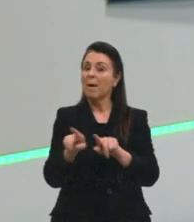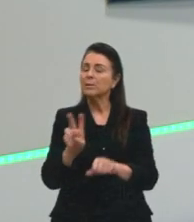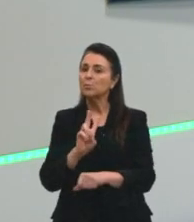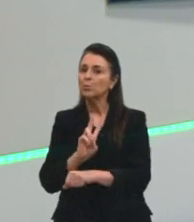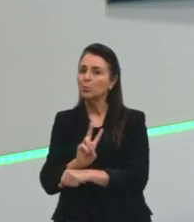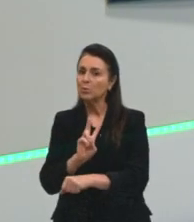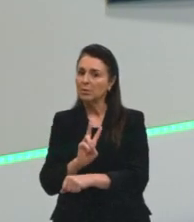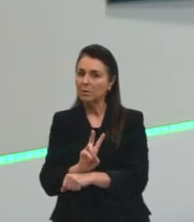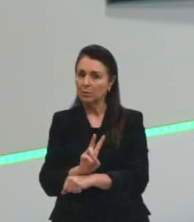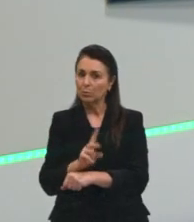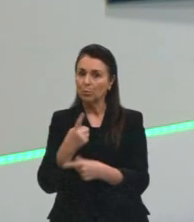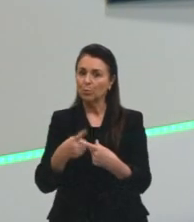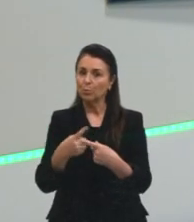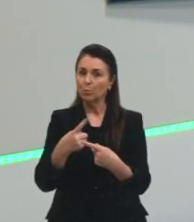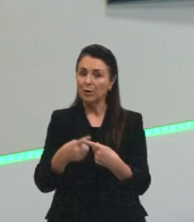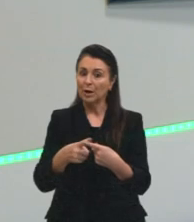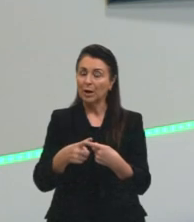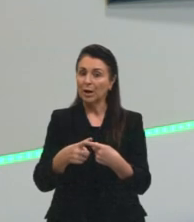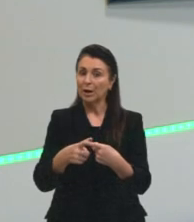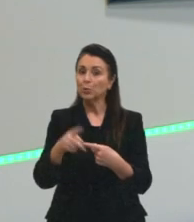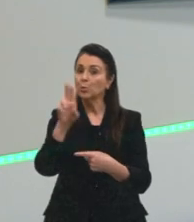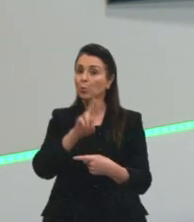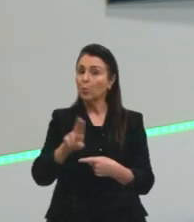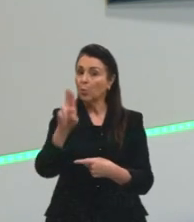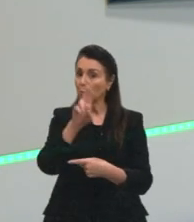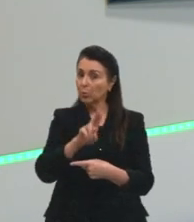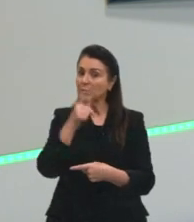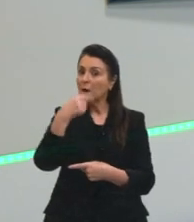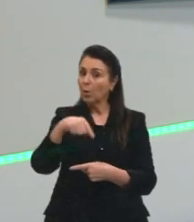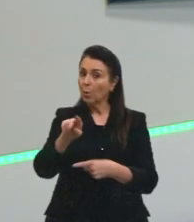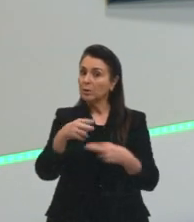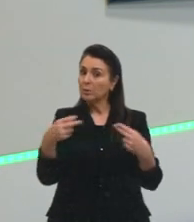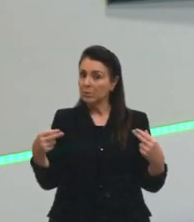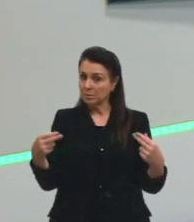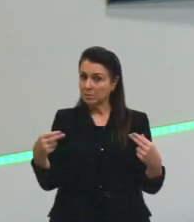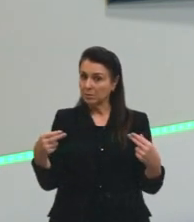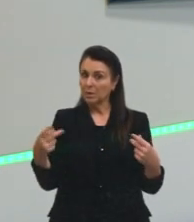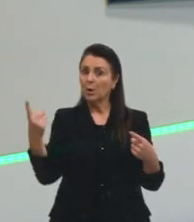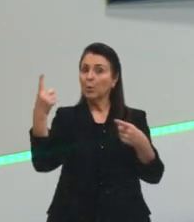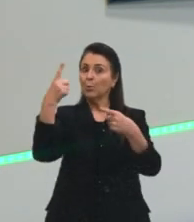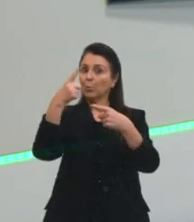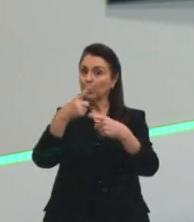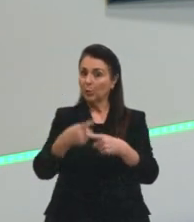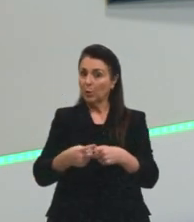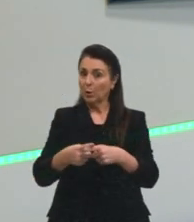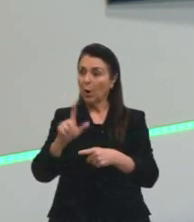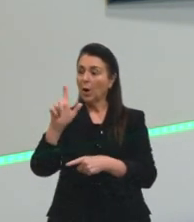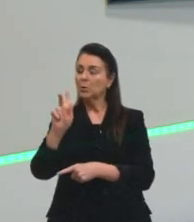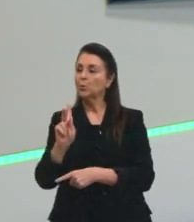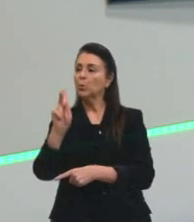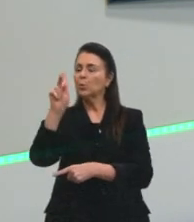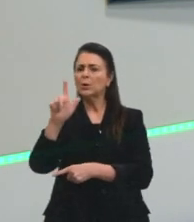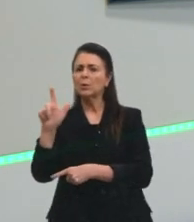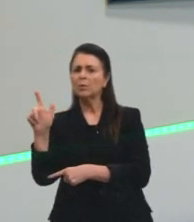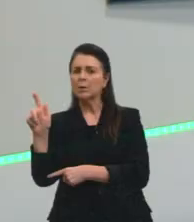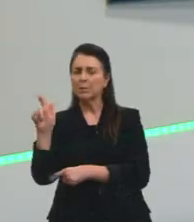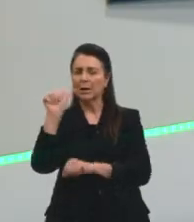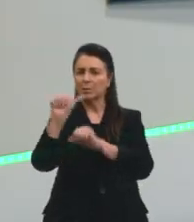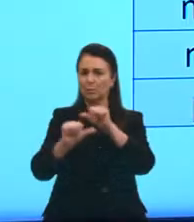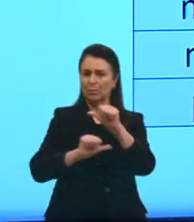unidade de medida original para Aquilo é multiplicar Mas se for sair de quilo para a unidade